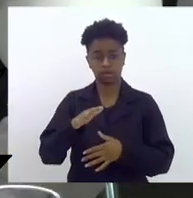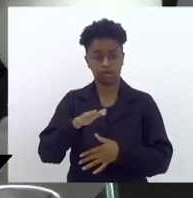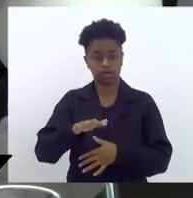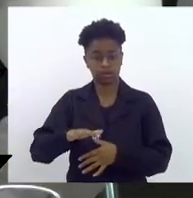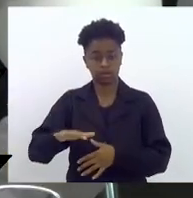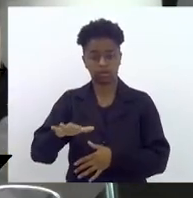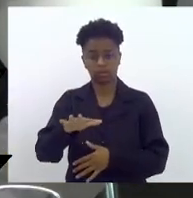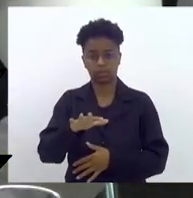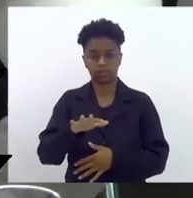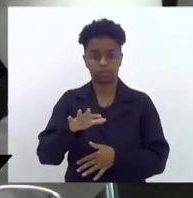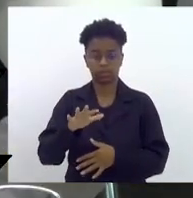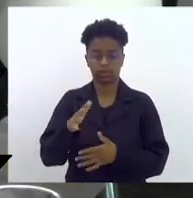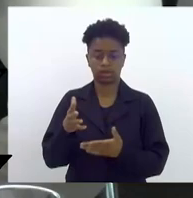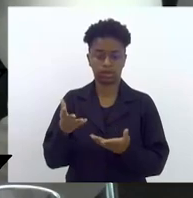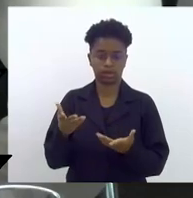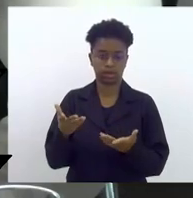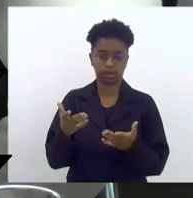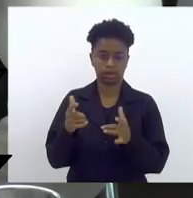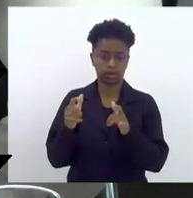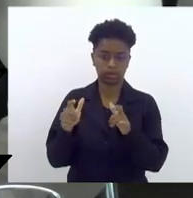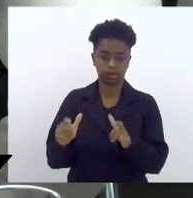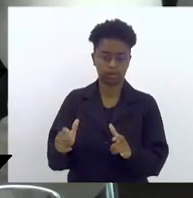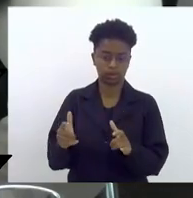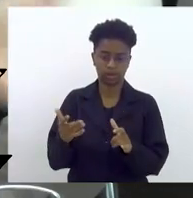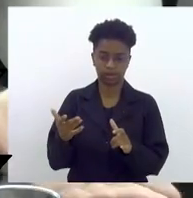de instalações prediais